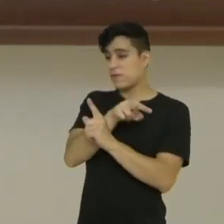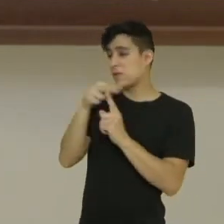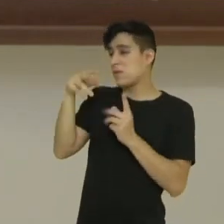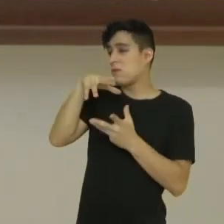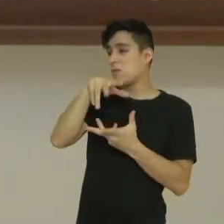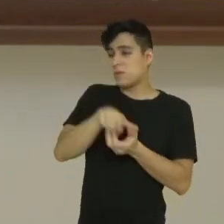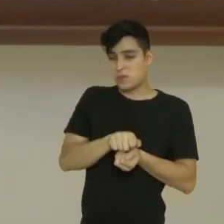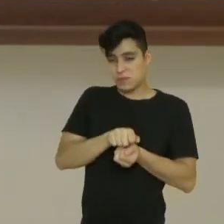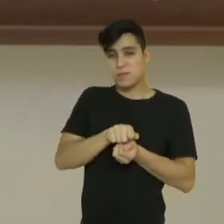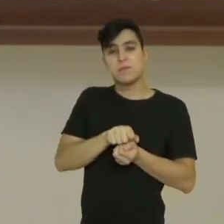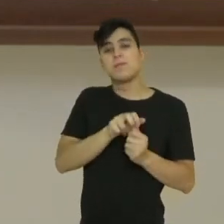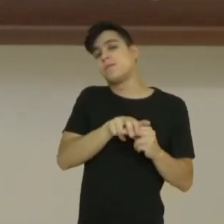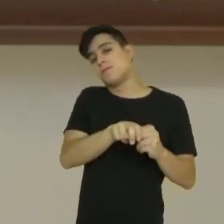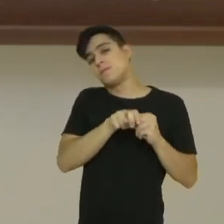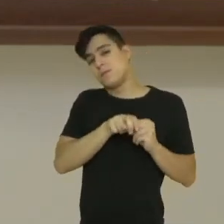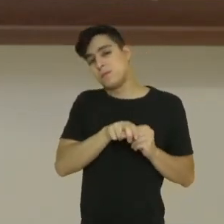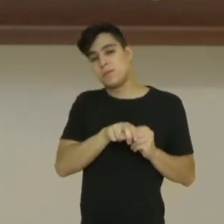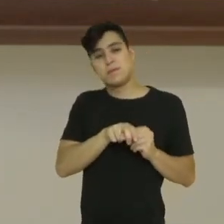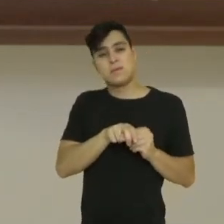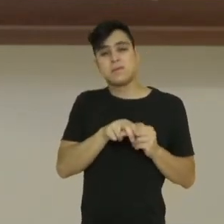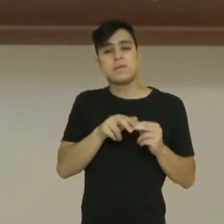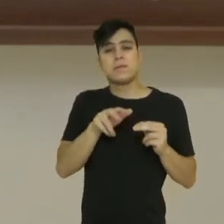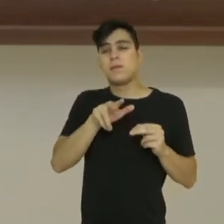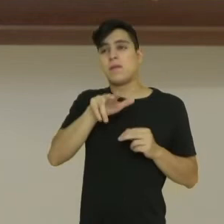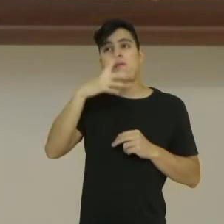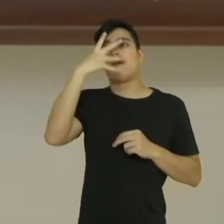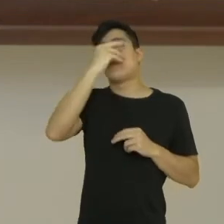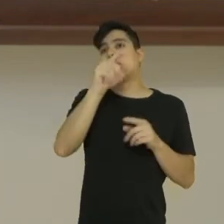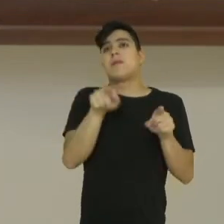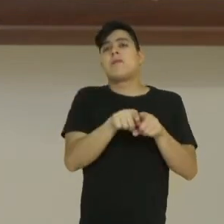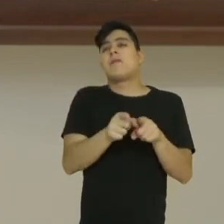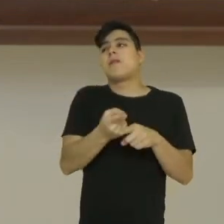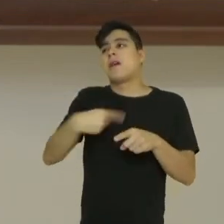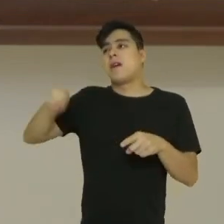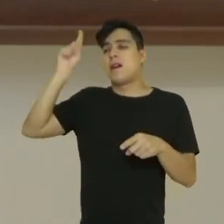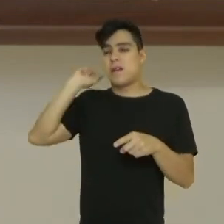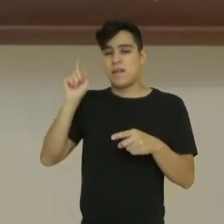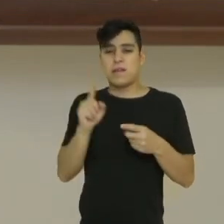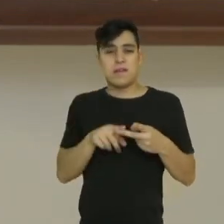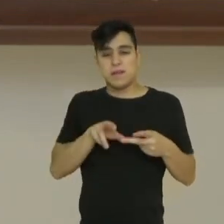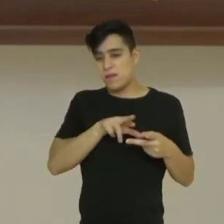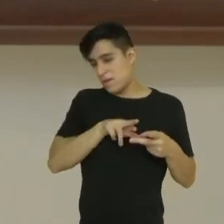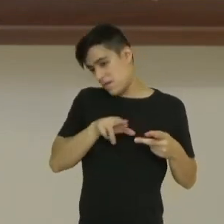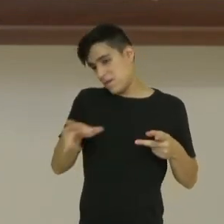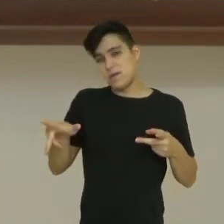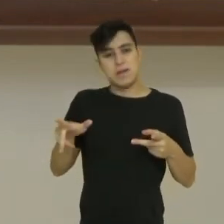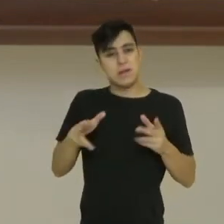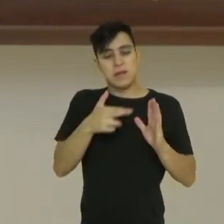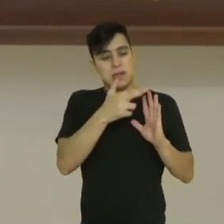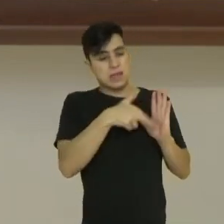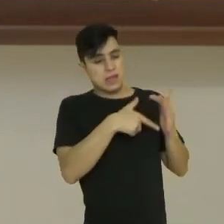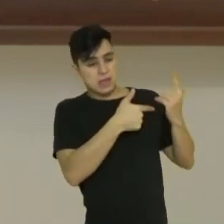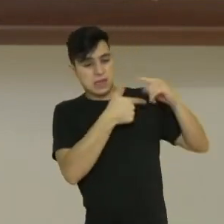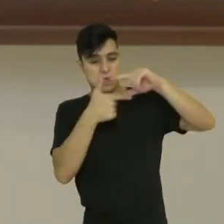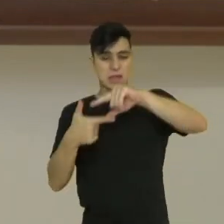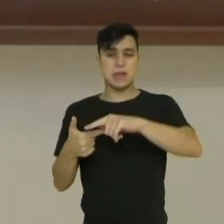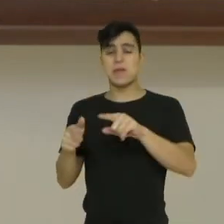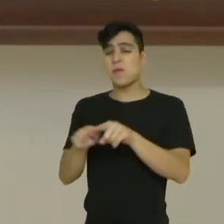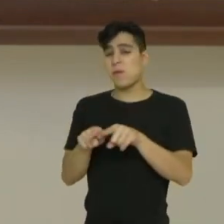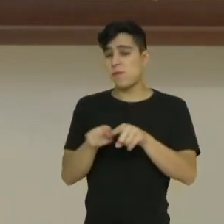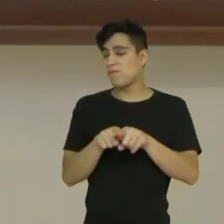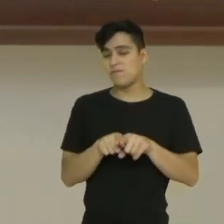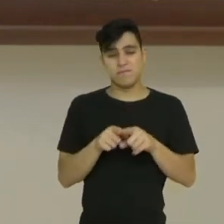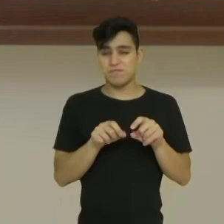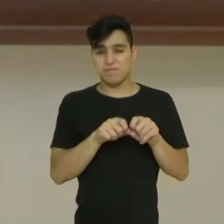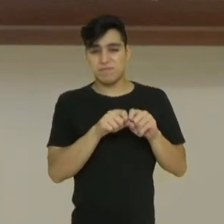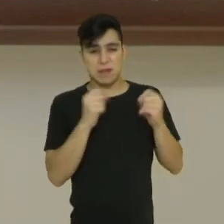Então, por isso, não está sendo mais retratado belo como antigamente. Não está sendo mais seguida as regras clássicas como antigamente, mas